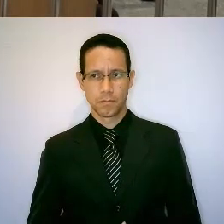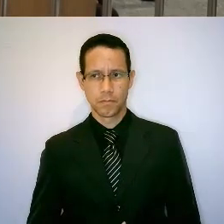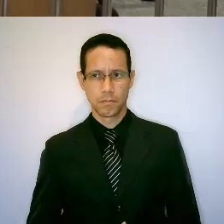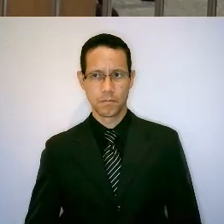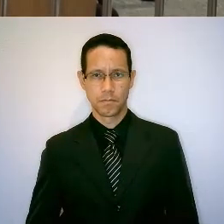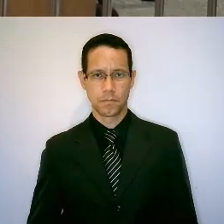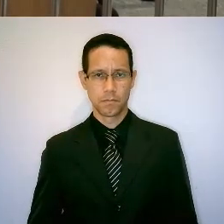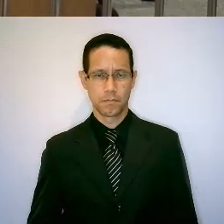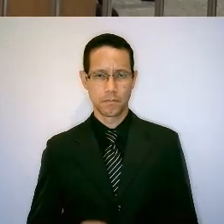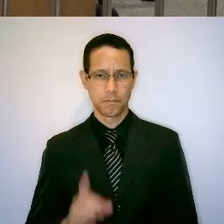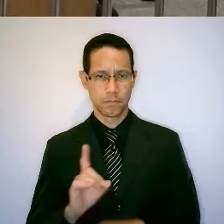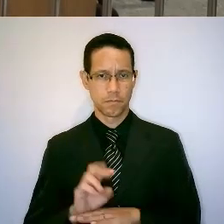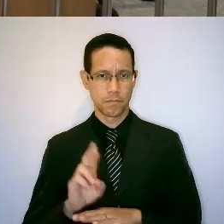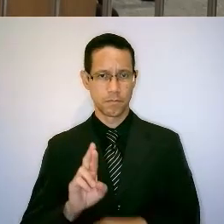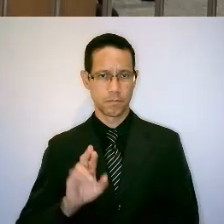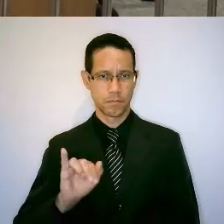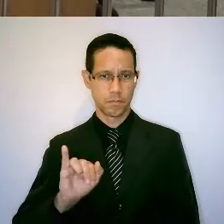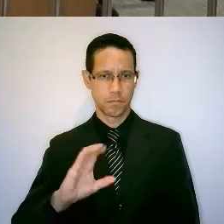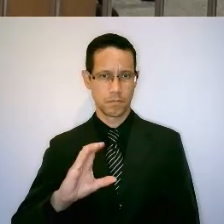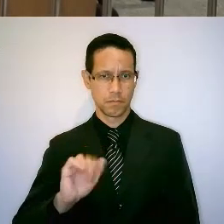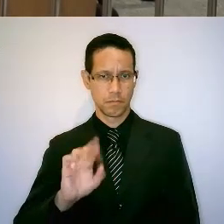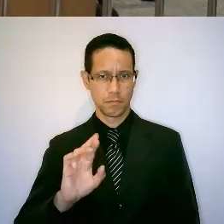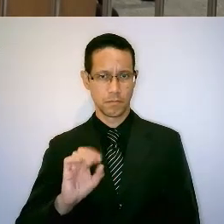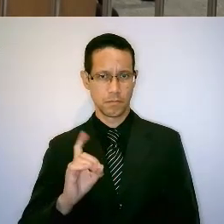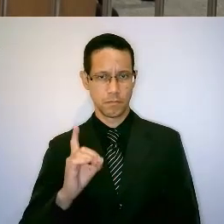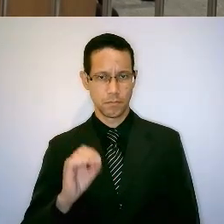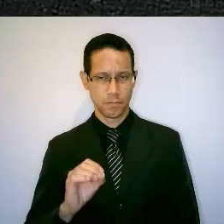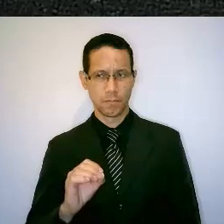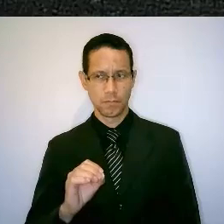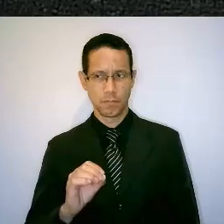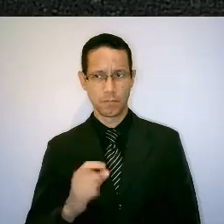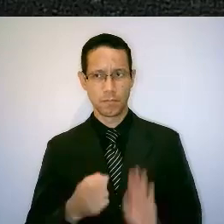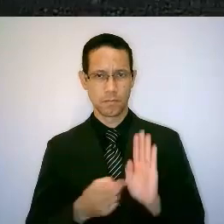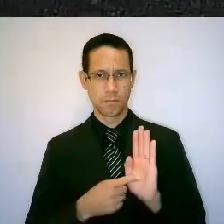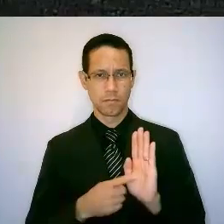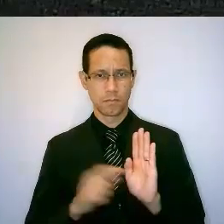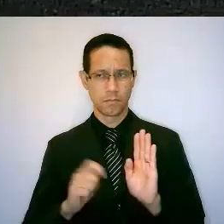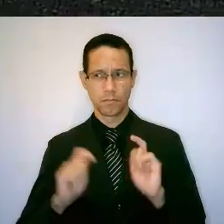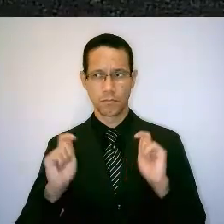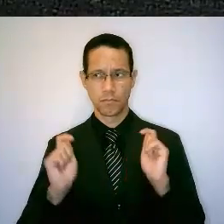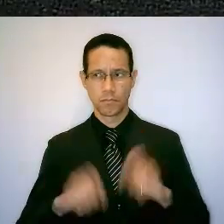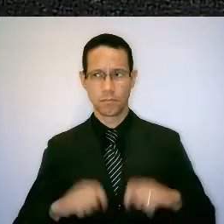Tinoco a questão que se aponta é de competência